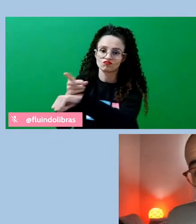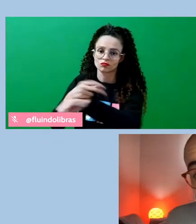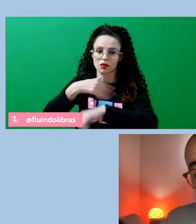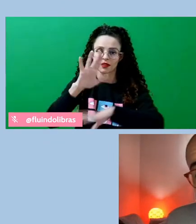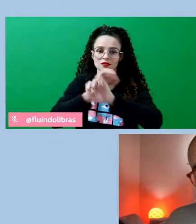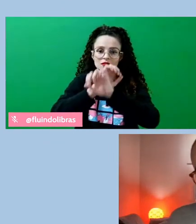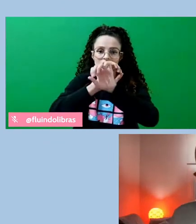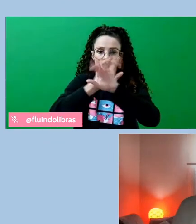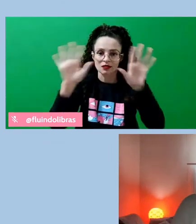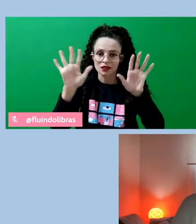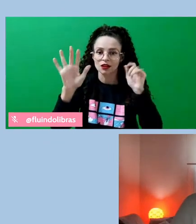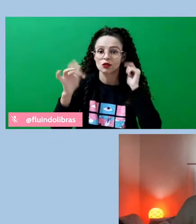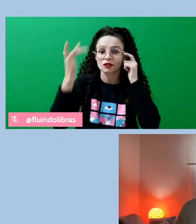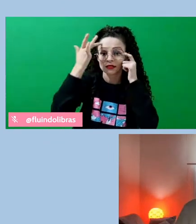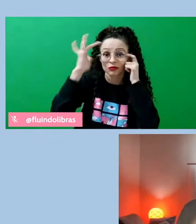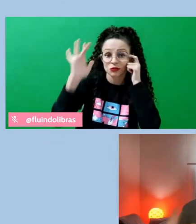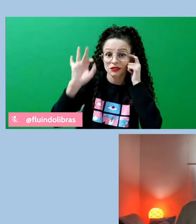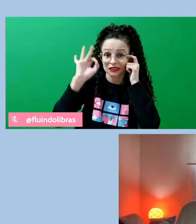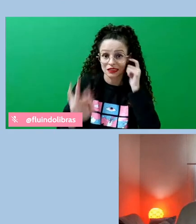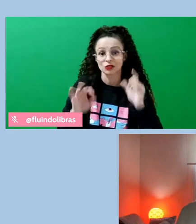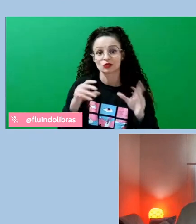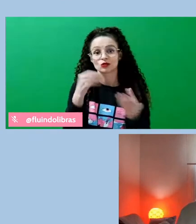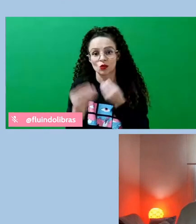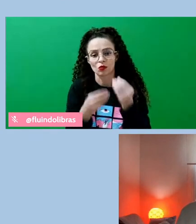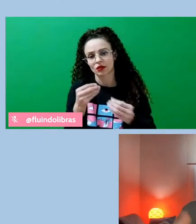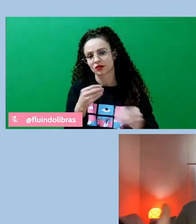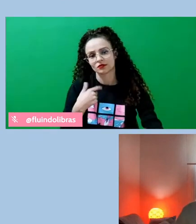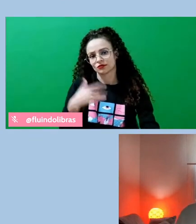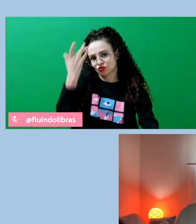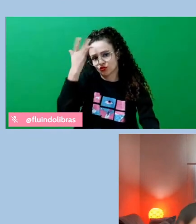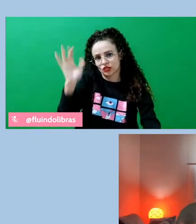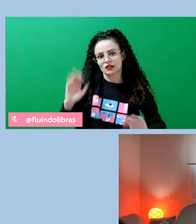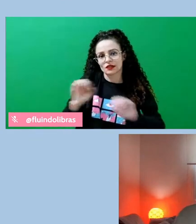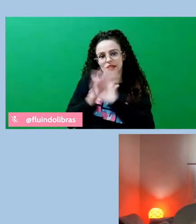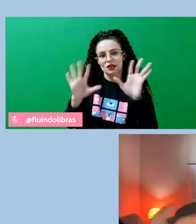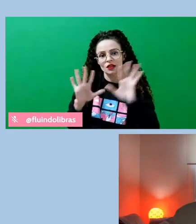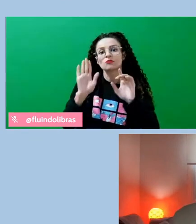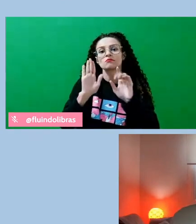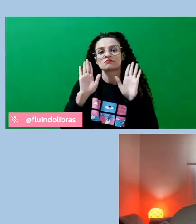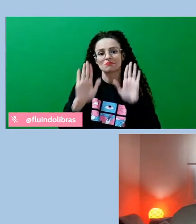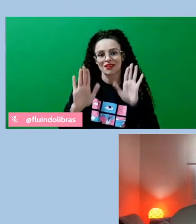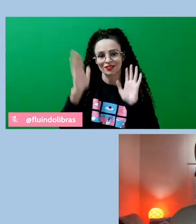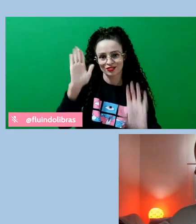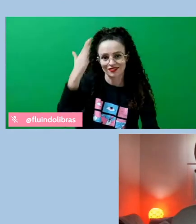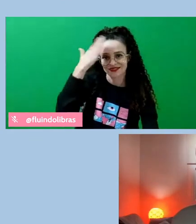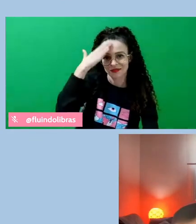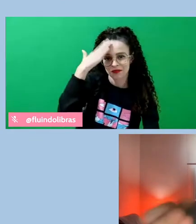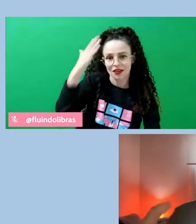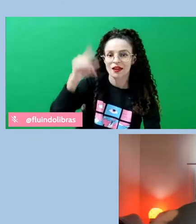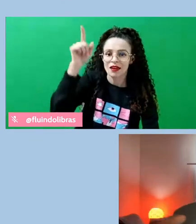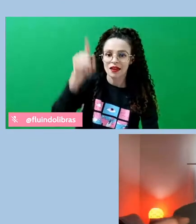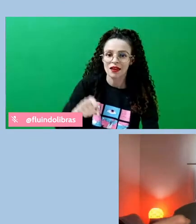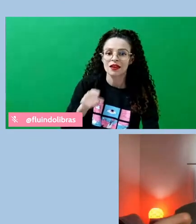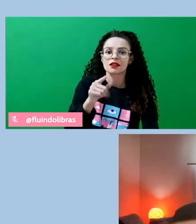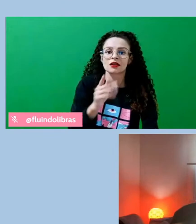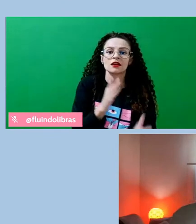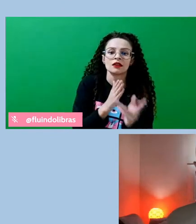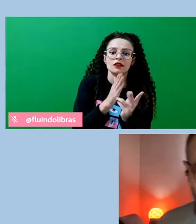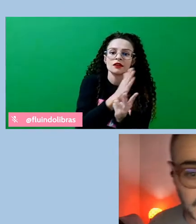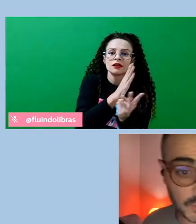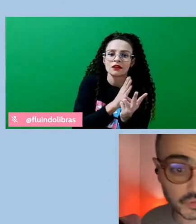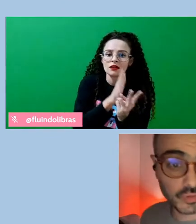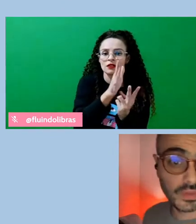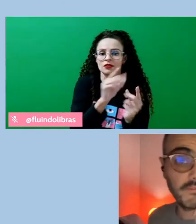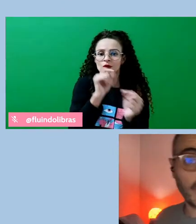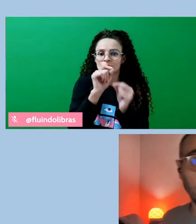não soubesse exatamente como seria, a gente não tinha storyboard, não tinha nada claro, a gente sabia do que a gente estava falando, que eixo era aquele, com quem a gente estava falando.